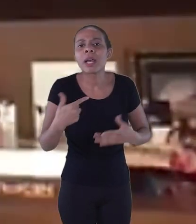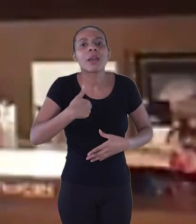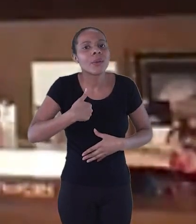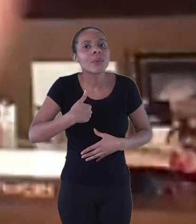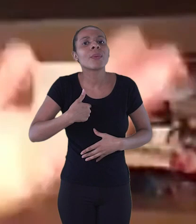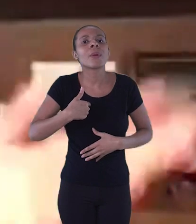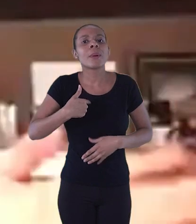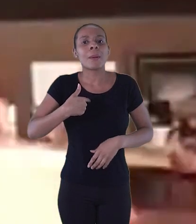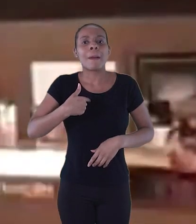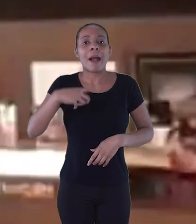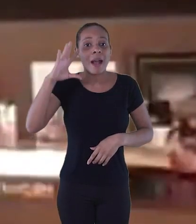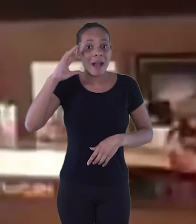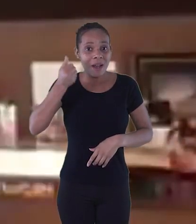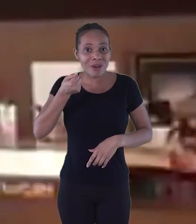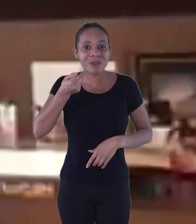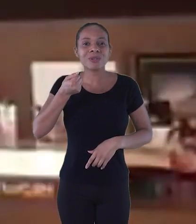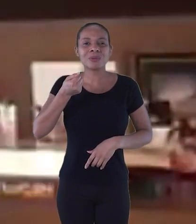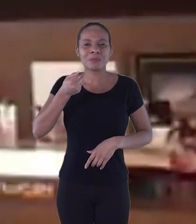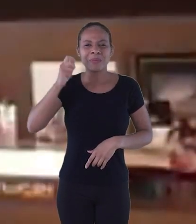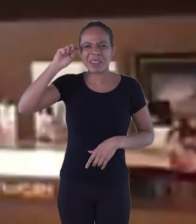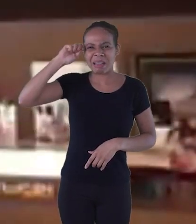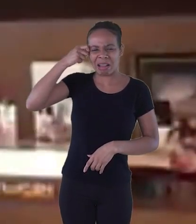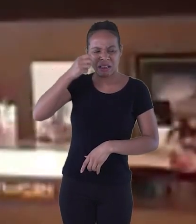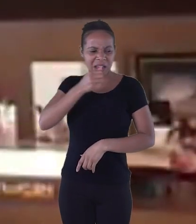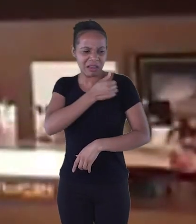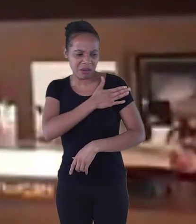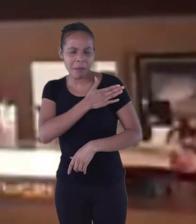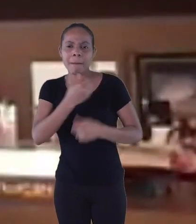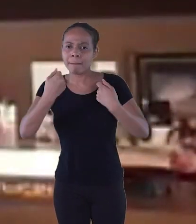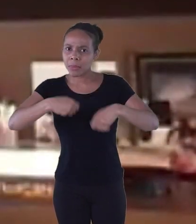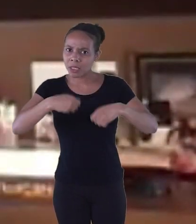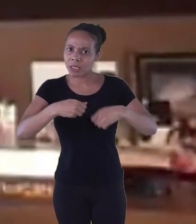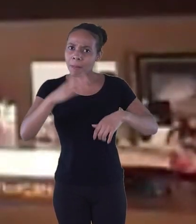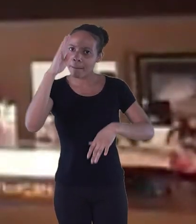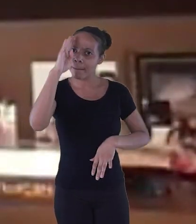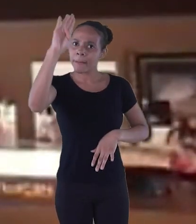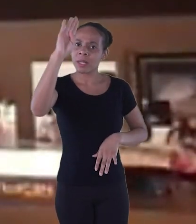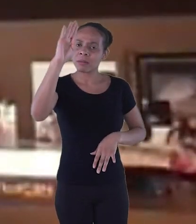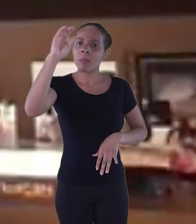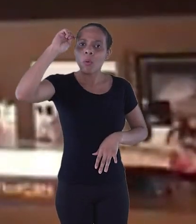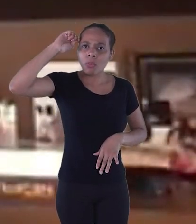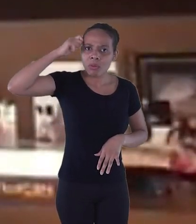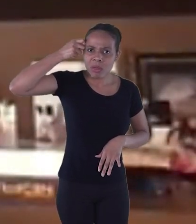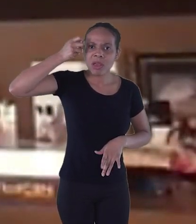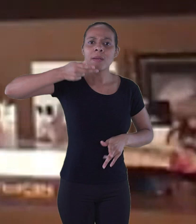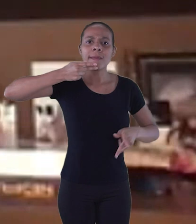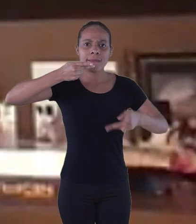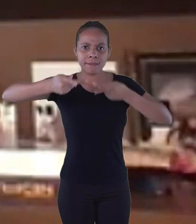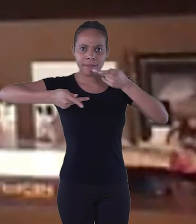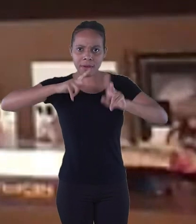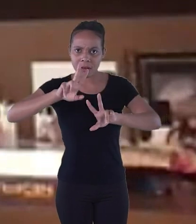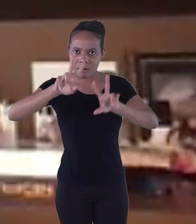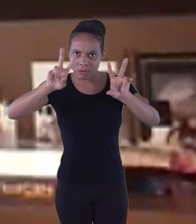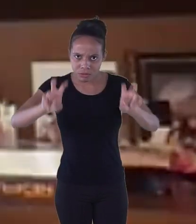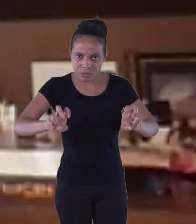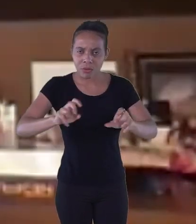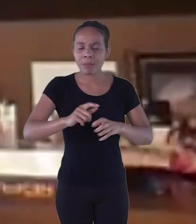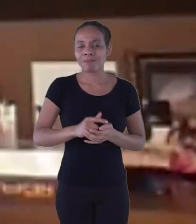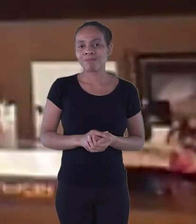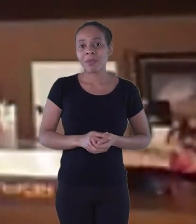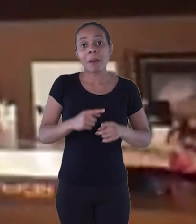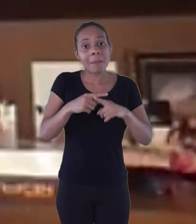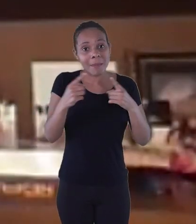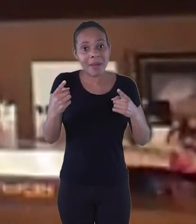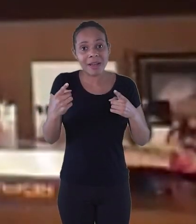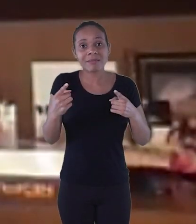negro, como a gente vê na enciclopédia, como vocês viram aqui, as brilhantes falas do Flávio e do Jaime, mas ele é uma questão da agenda